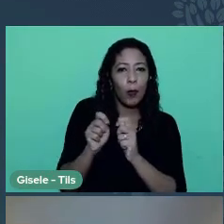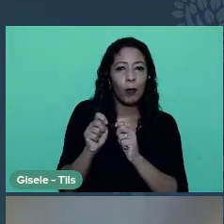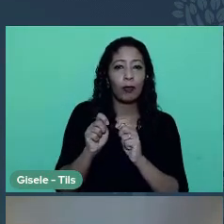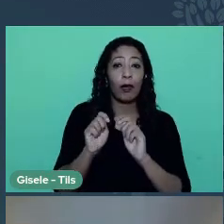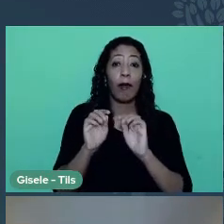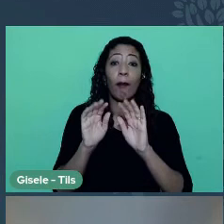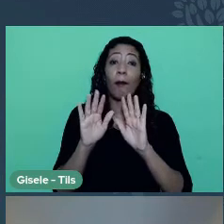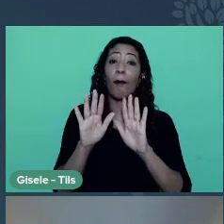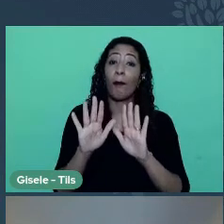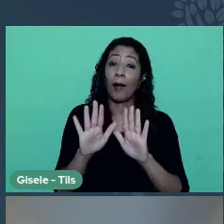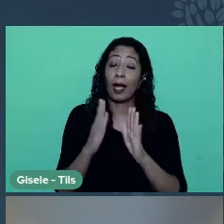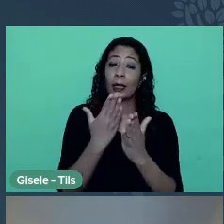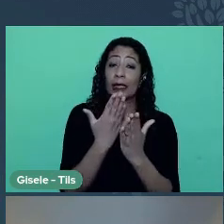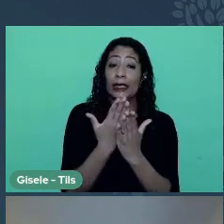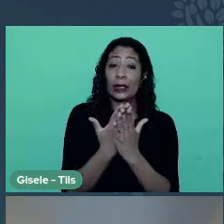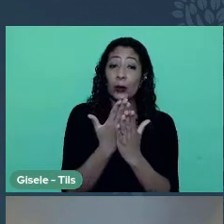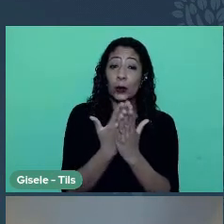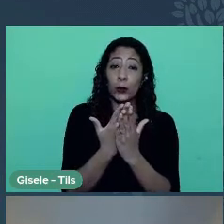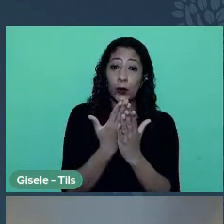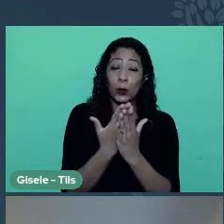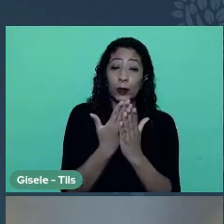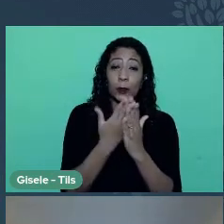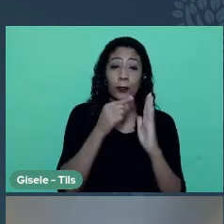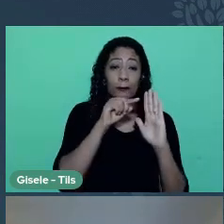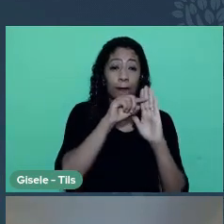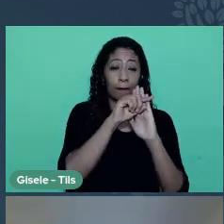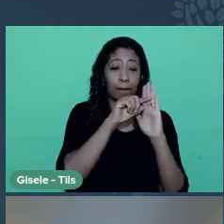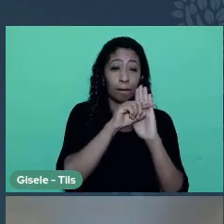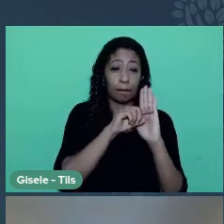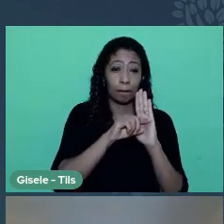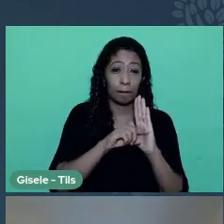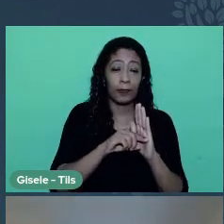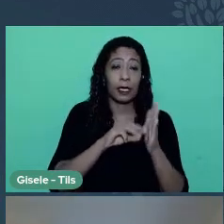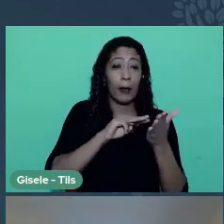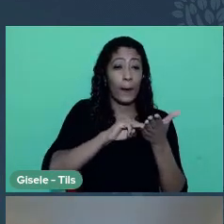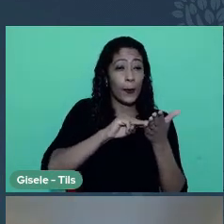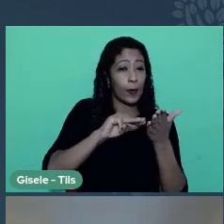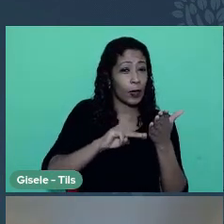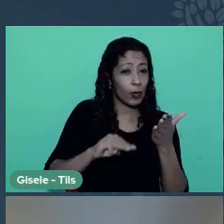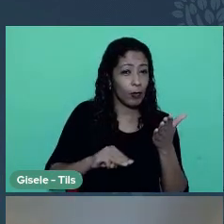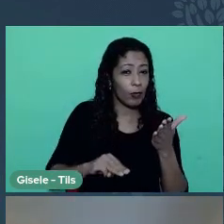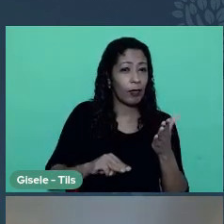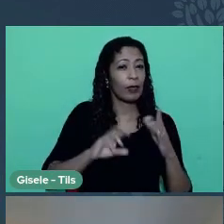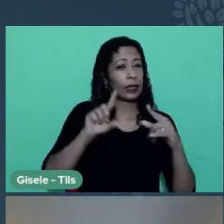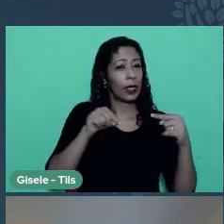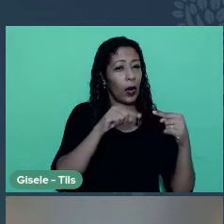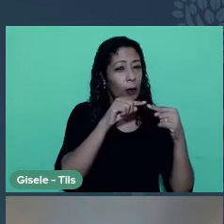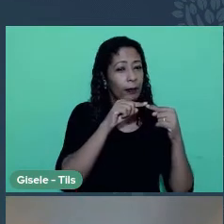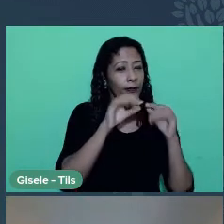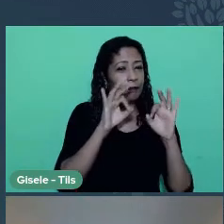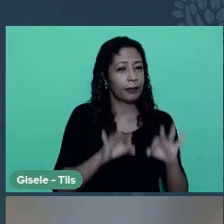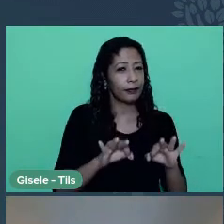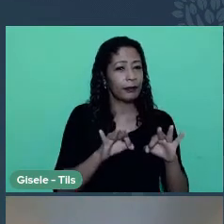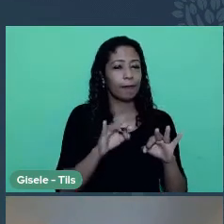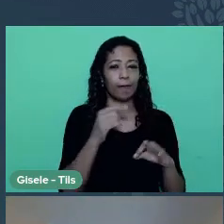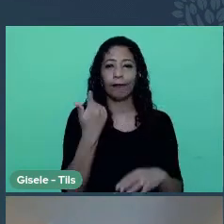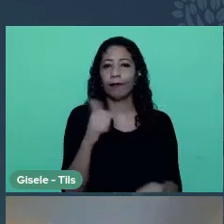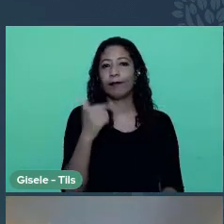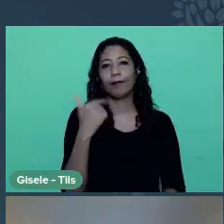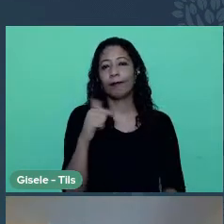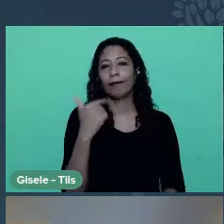esses estudos não tiveram o design metodológico mais adequado, né? São estudos